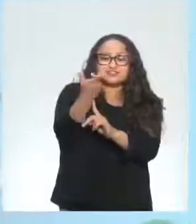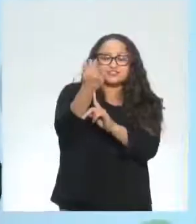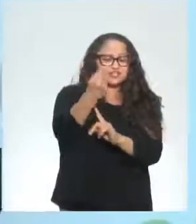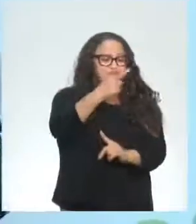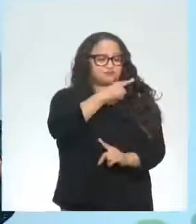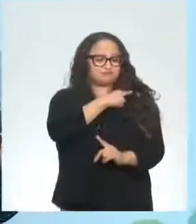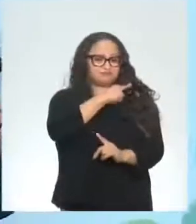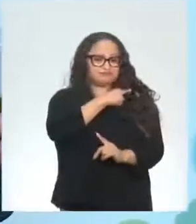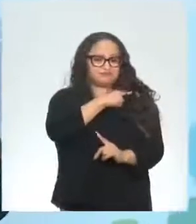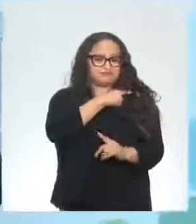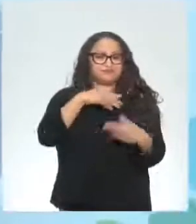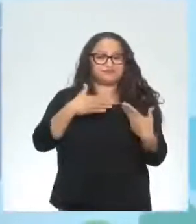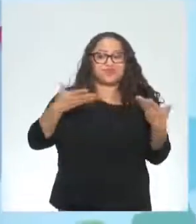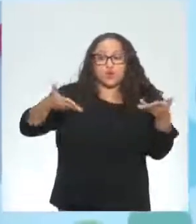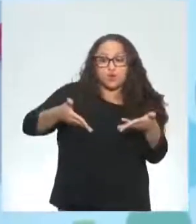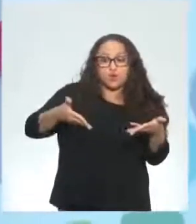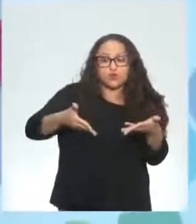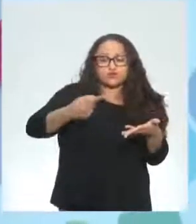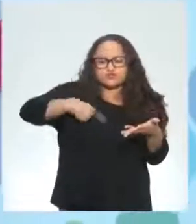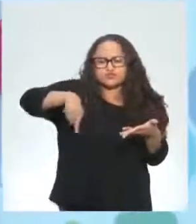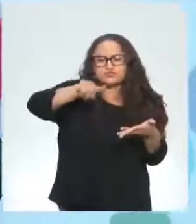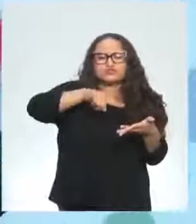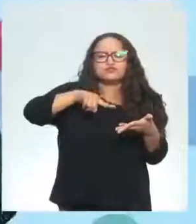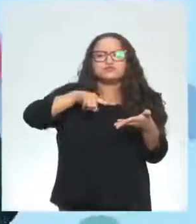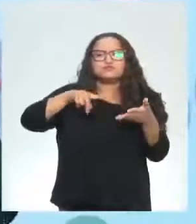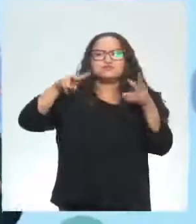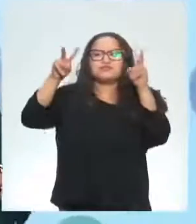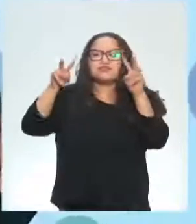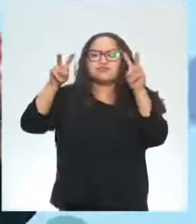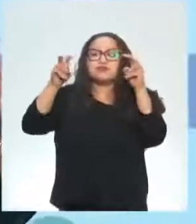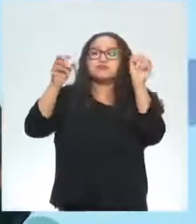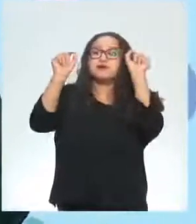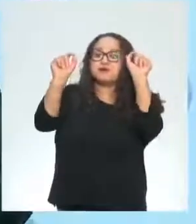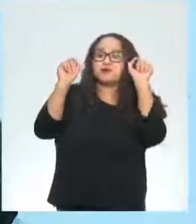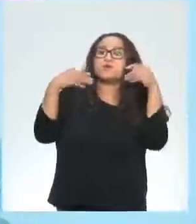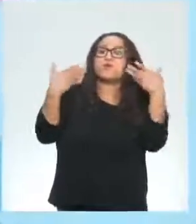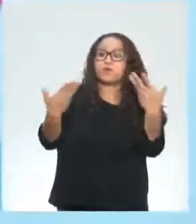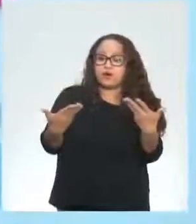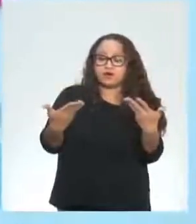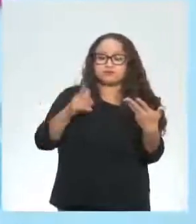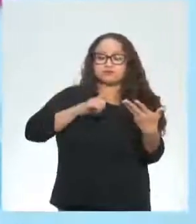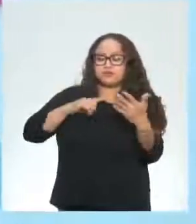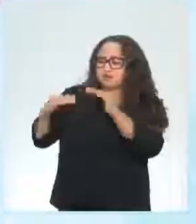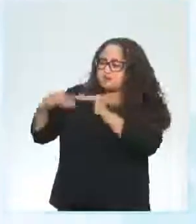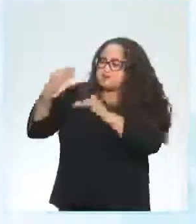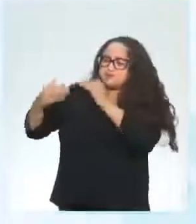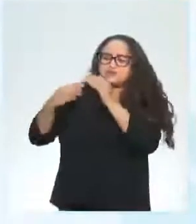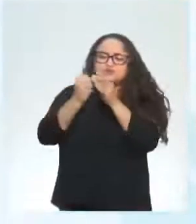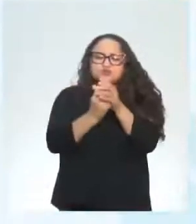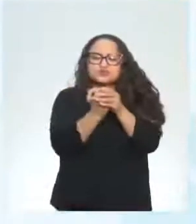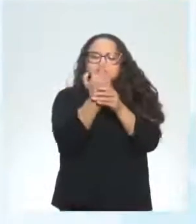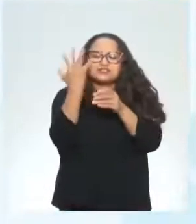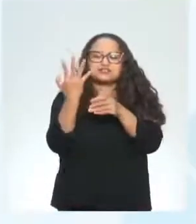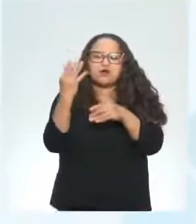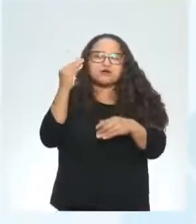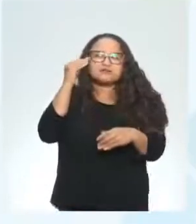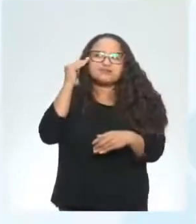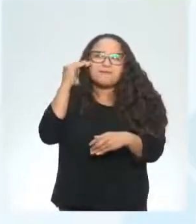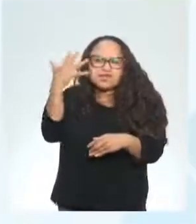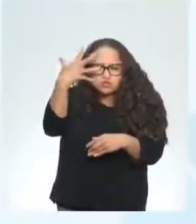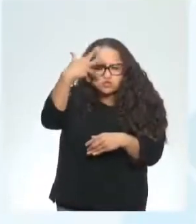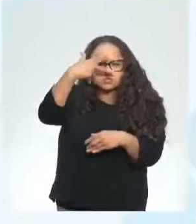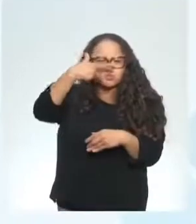do ensino médio. E hoje nós vamos estar falando do seguinte tema, olha só. Processos de criação e saberes estéticos